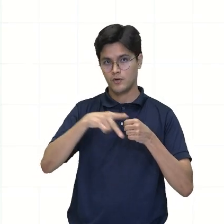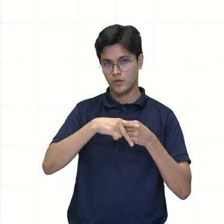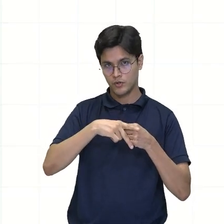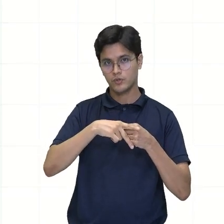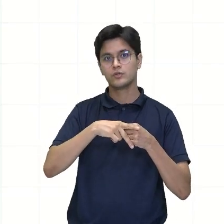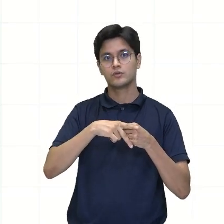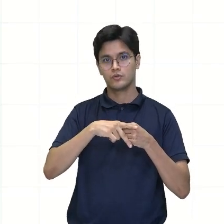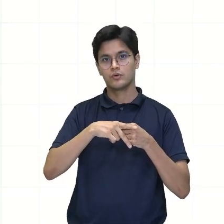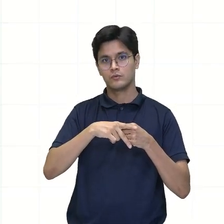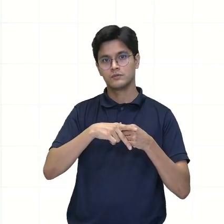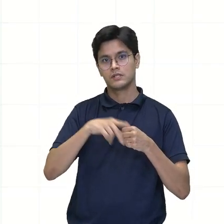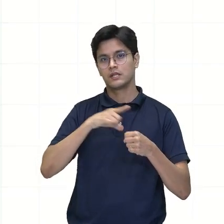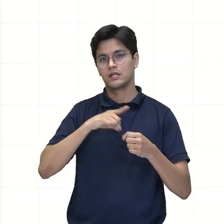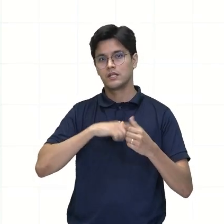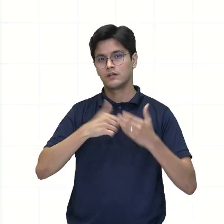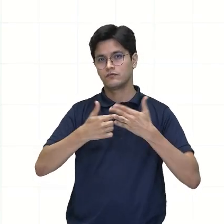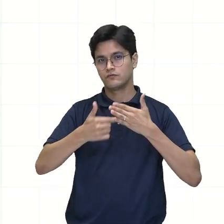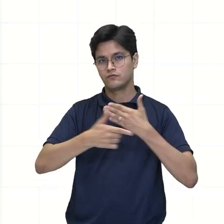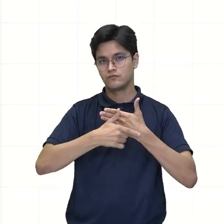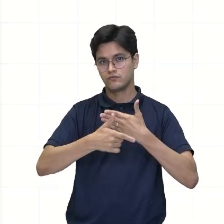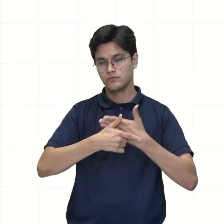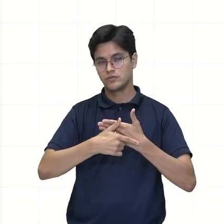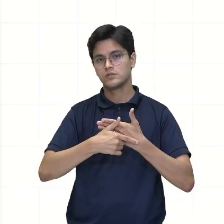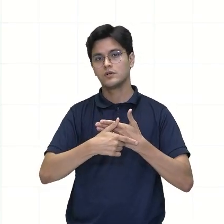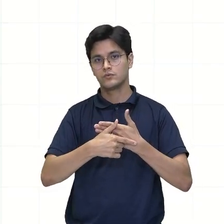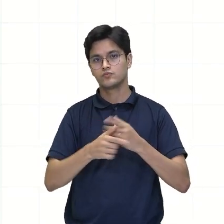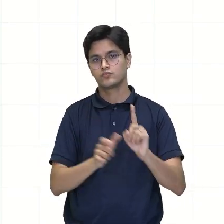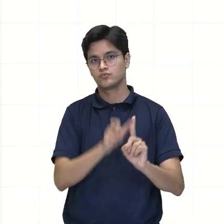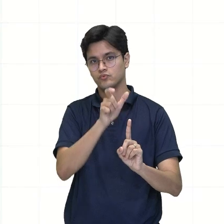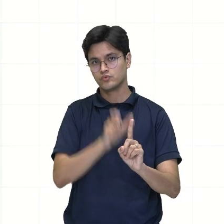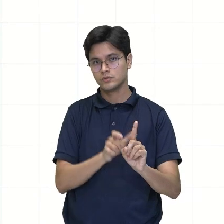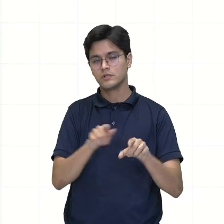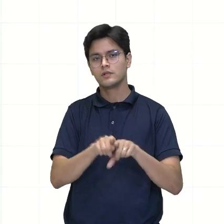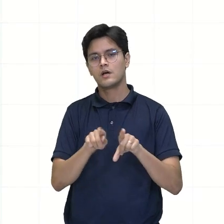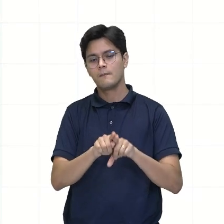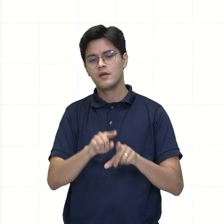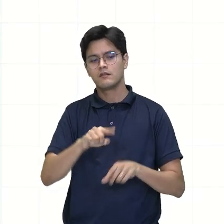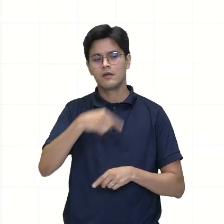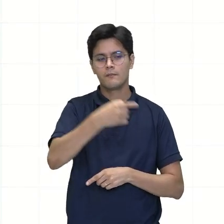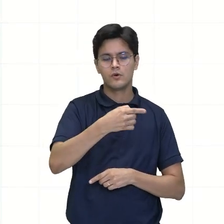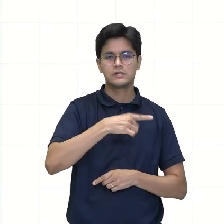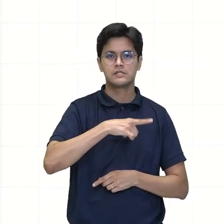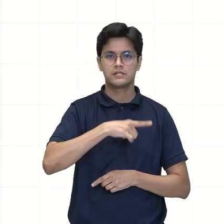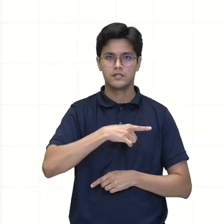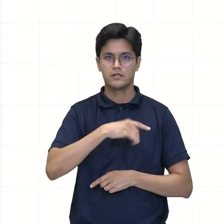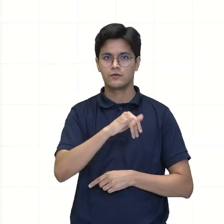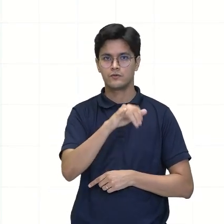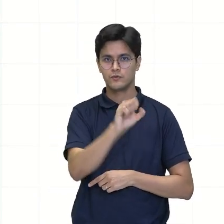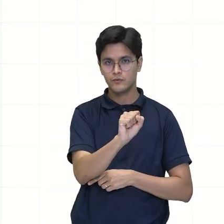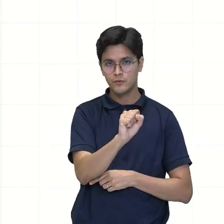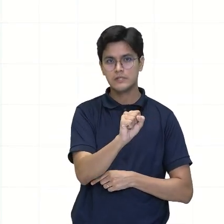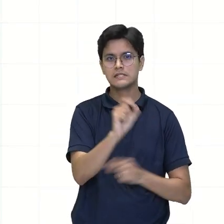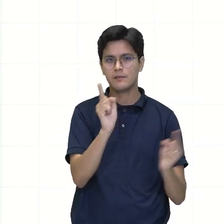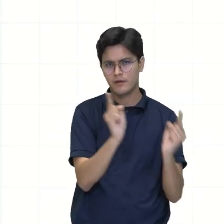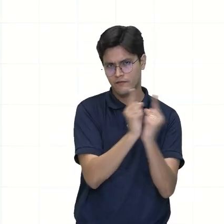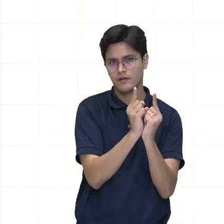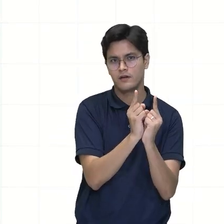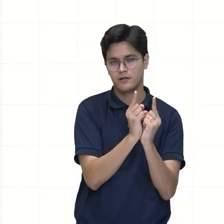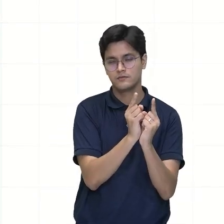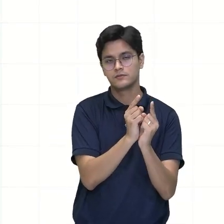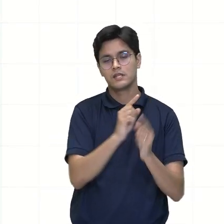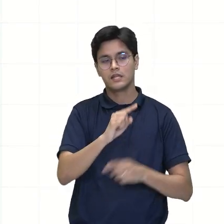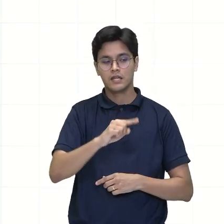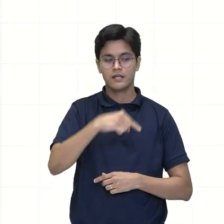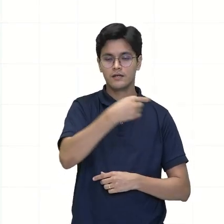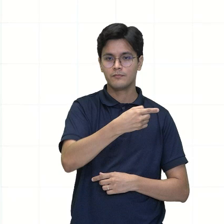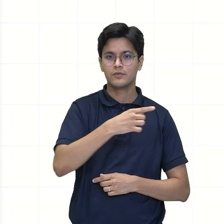que é o subject pronoun. Depois dele vem o is, ele está ali abreviado, ok? Depois